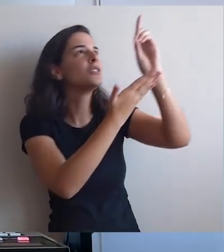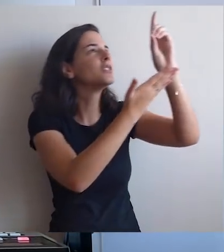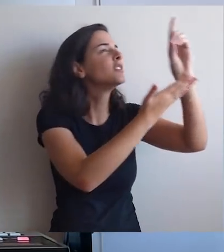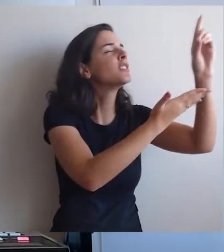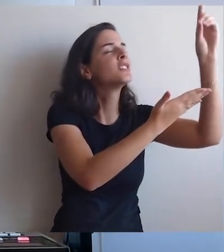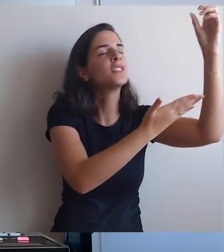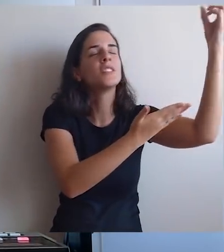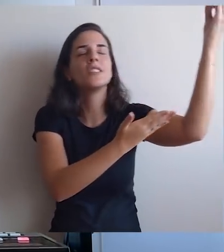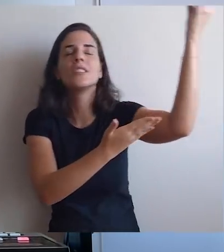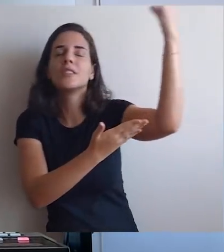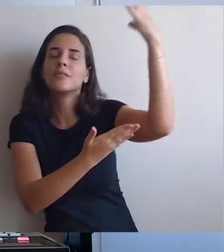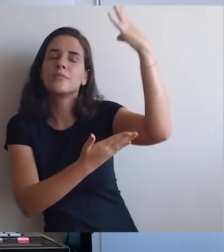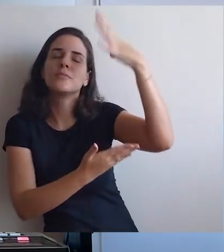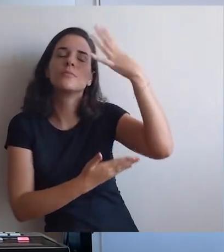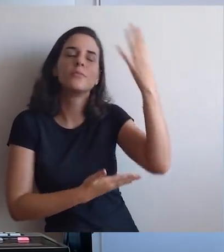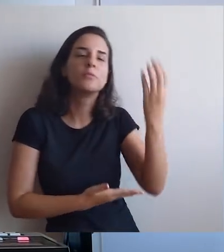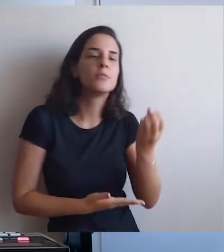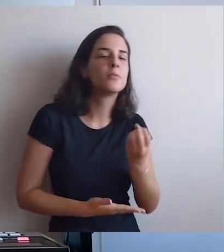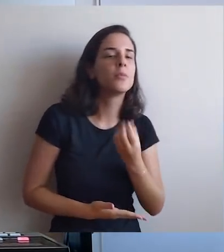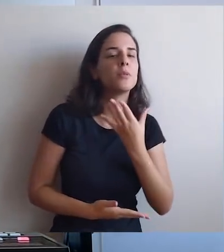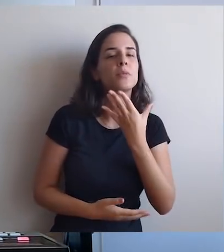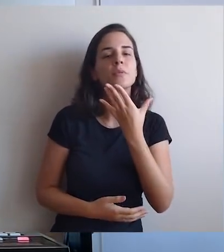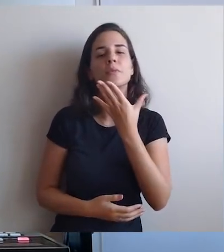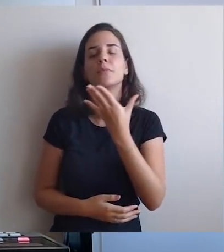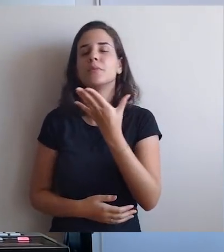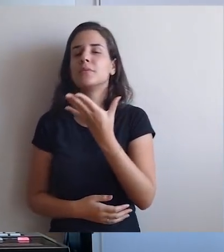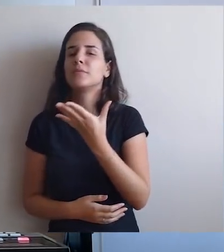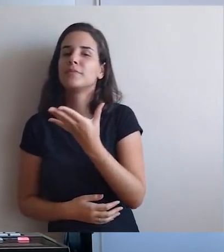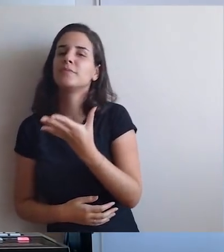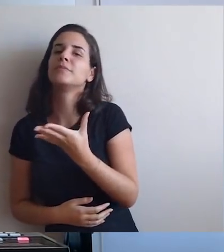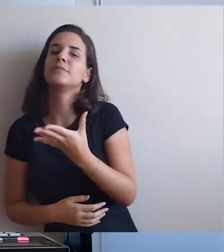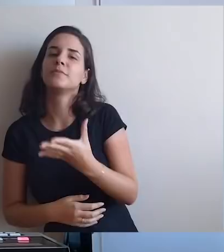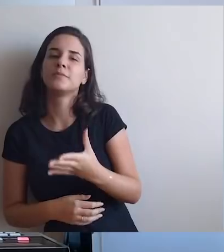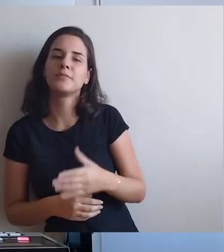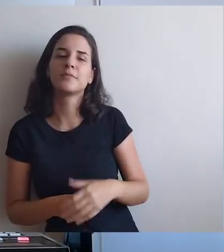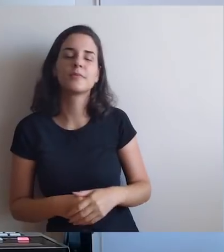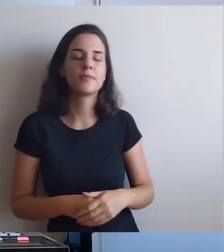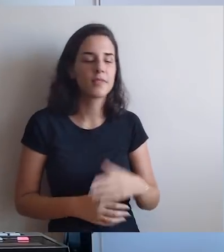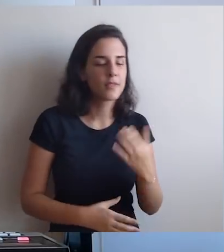te adorar, Deus de graça e